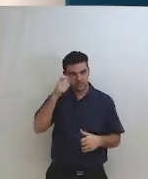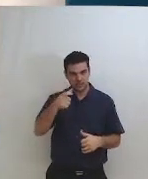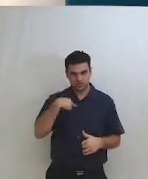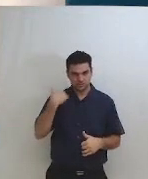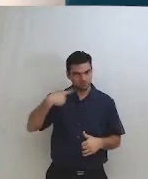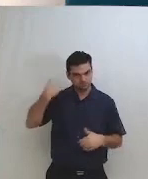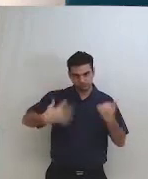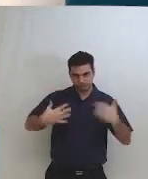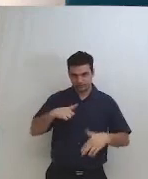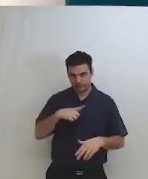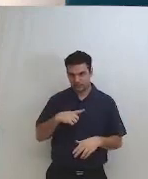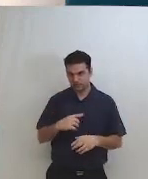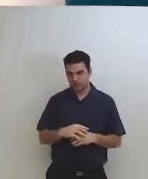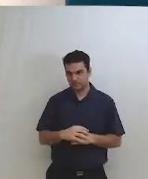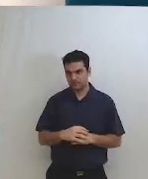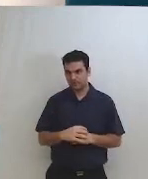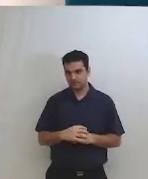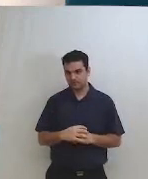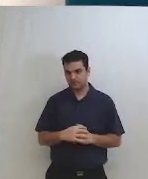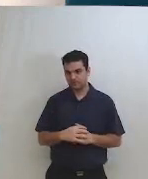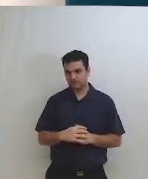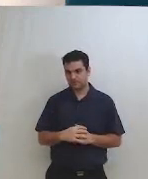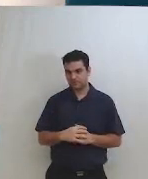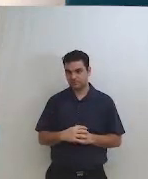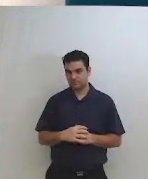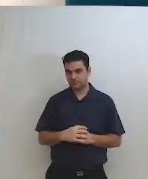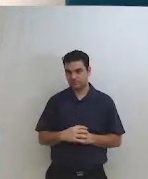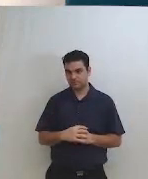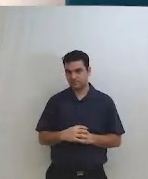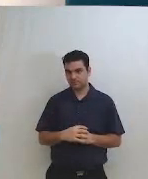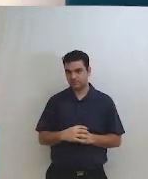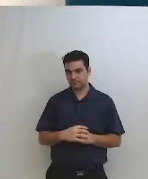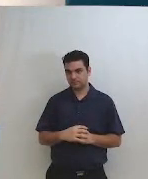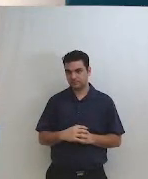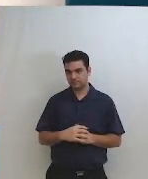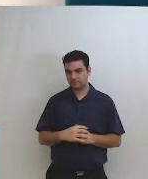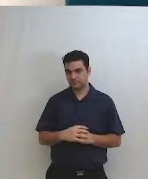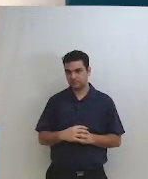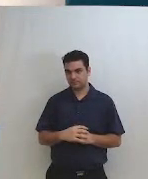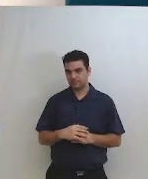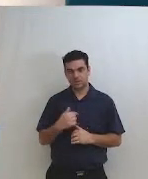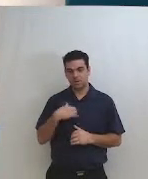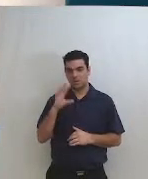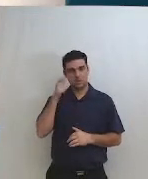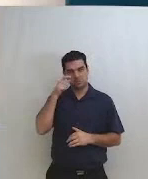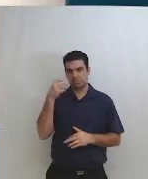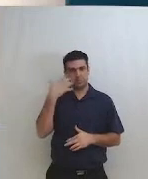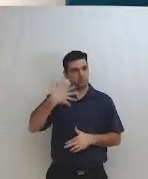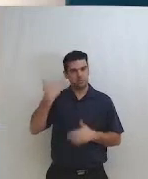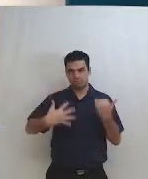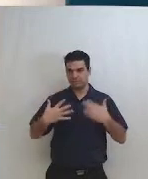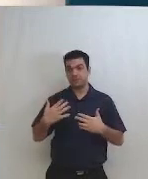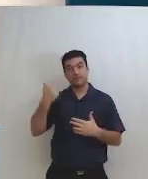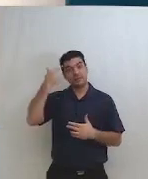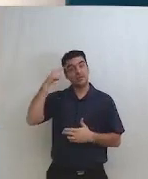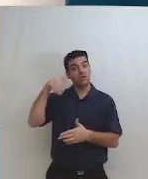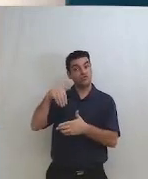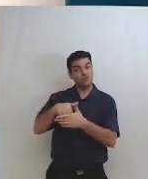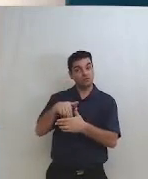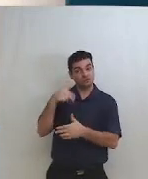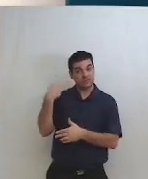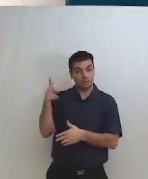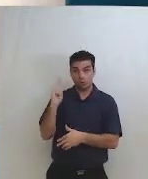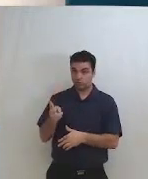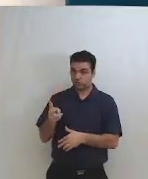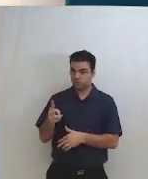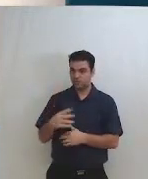Presidente. Perfeito, Excelência. Diante do voto, eu não tenho interesse em sustentar, considerando o voto de Vossa Excelência. Doutora Luísa, por